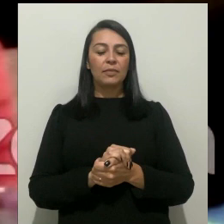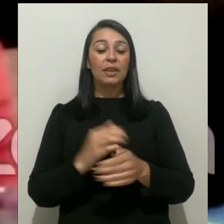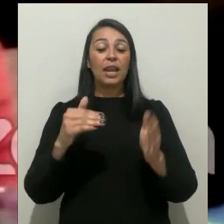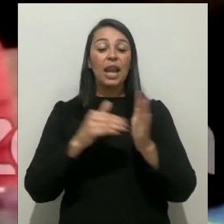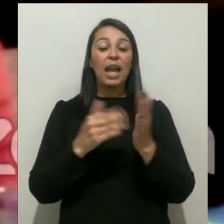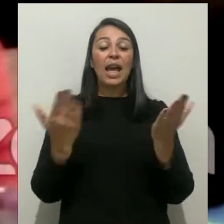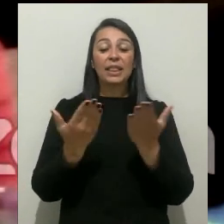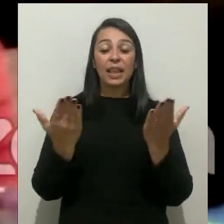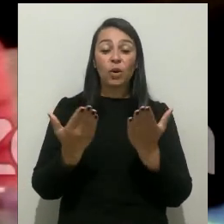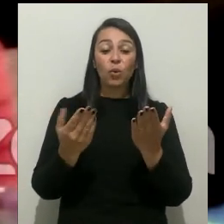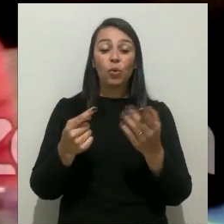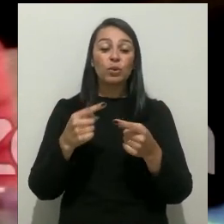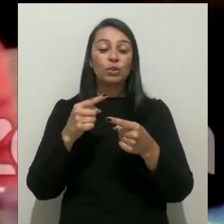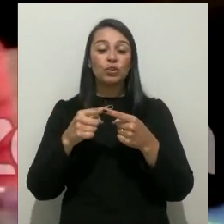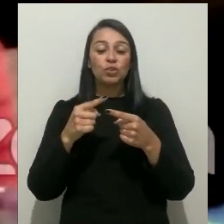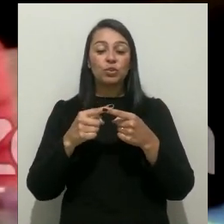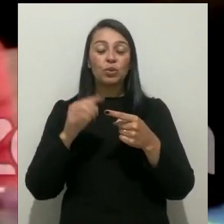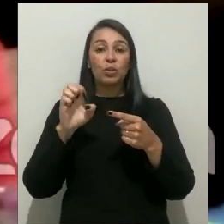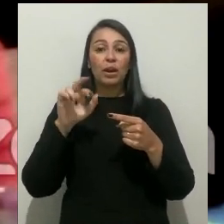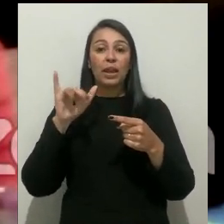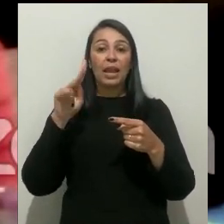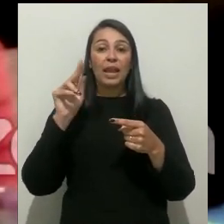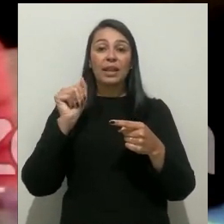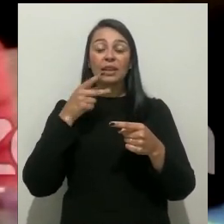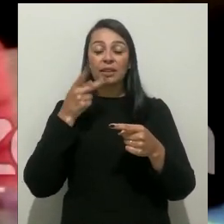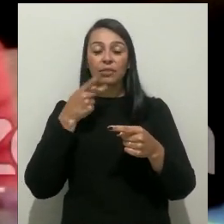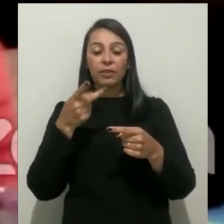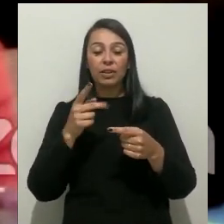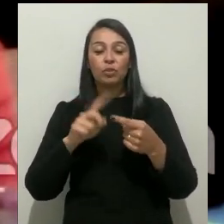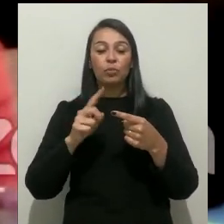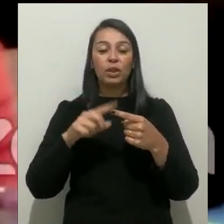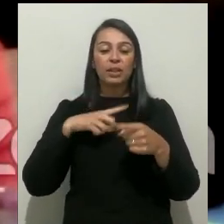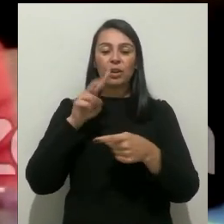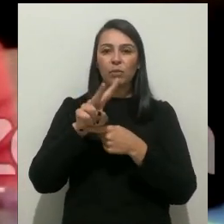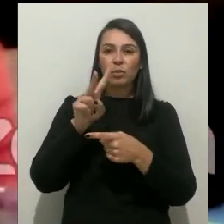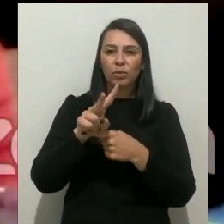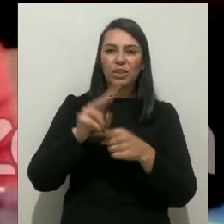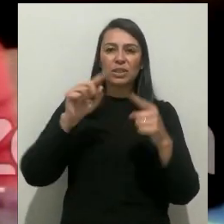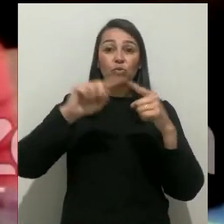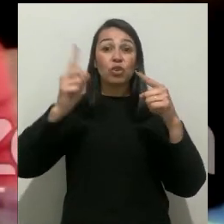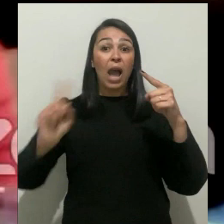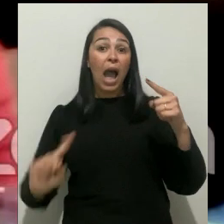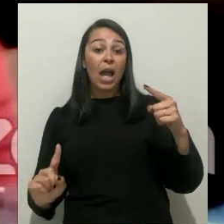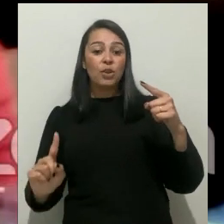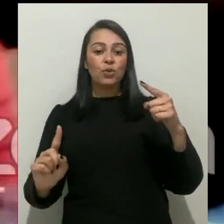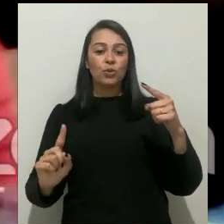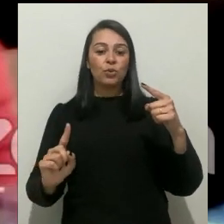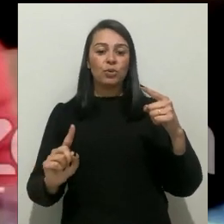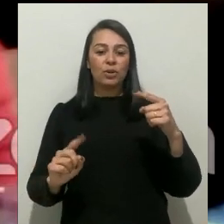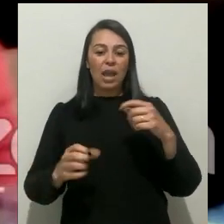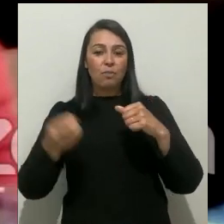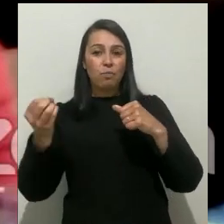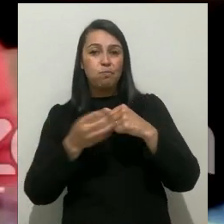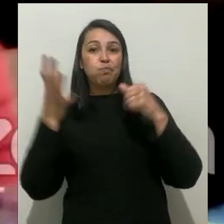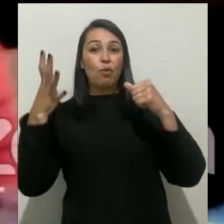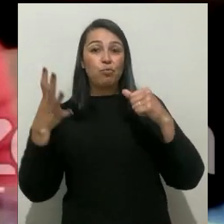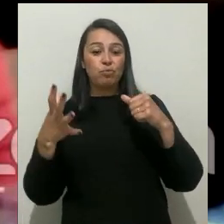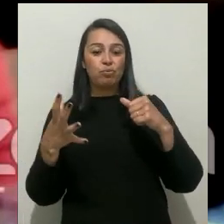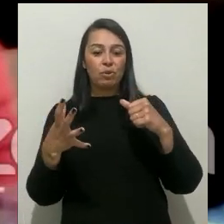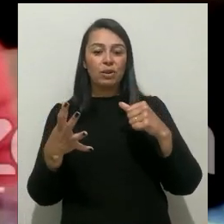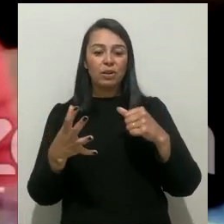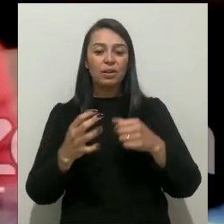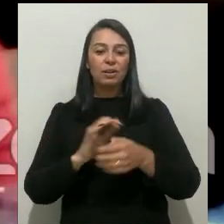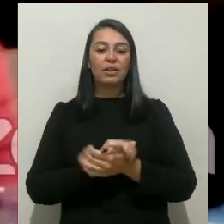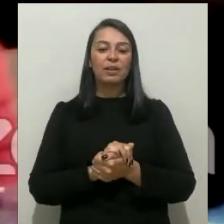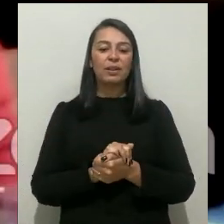feito até hoje, porque por mais que o Cristo tenha uma proteção de descarga a contra-raio, o raio ele não escolhe muito que ele vai cair